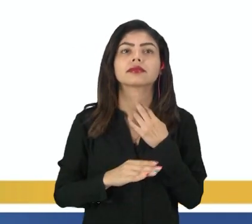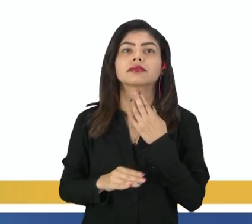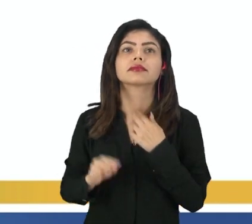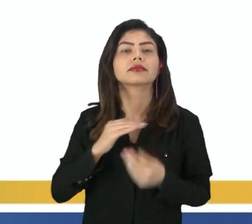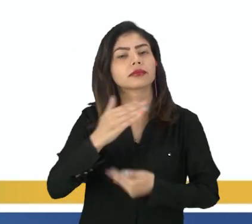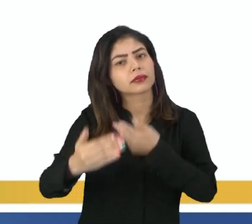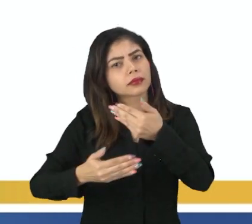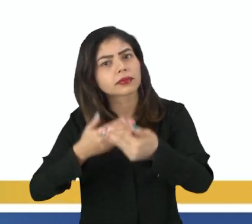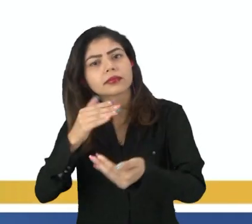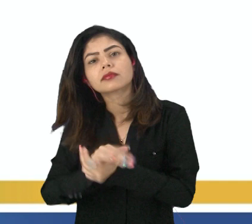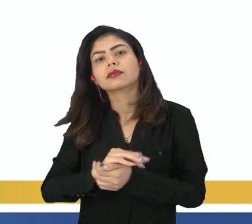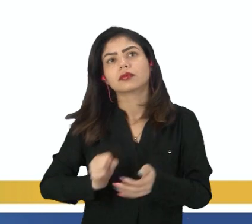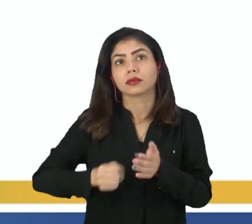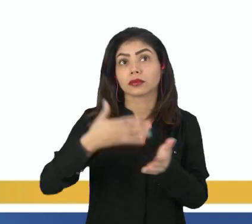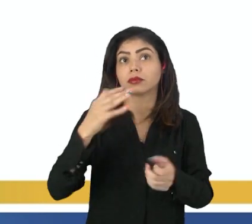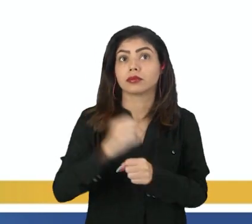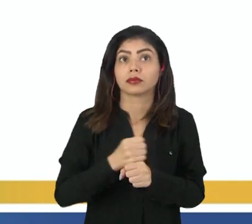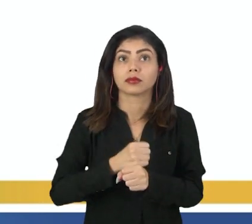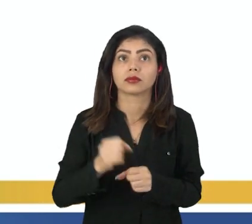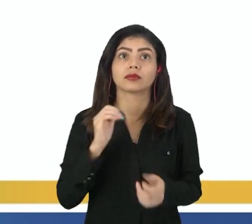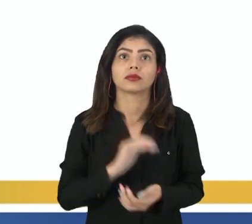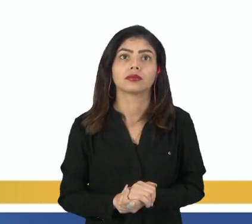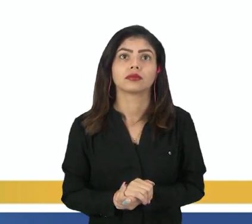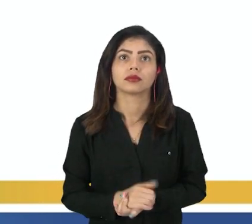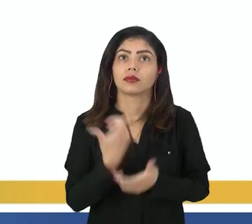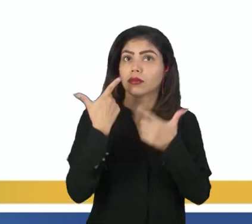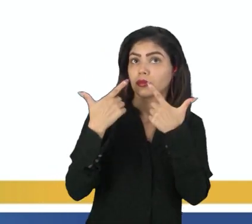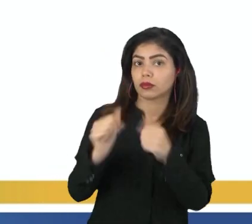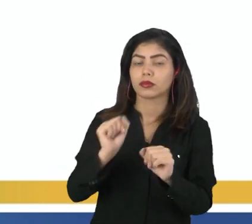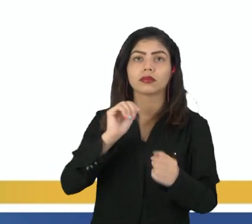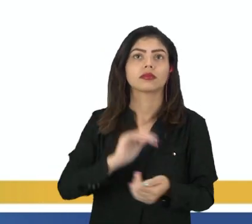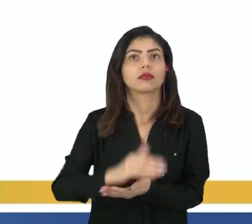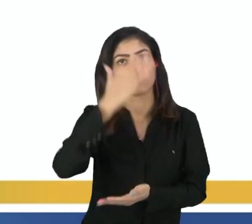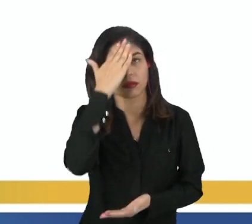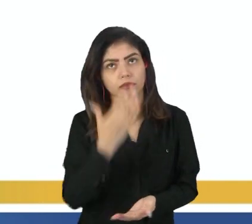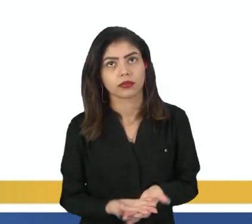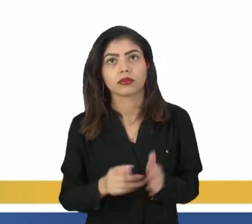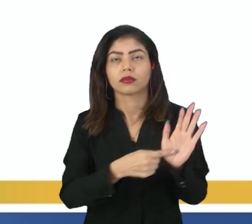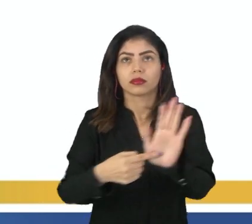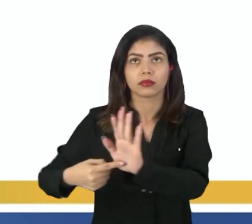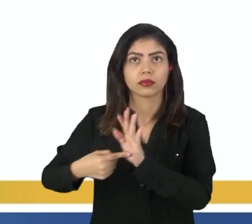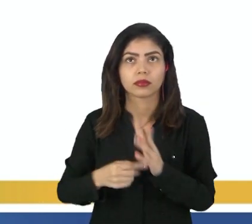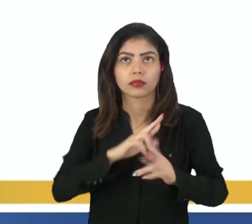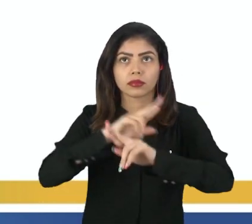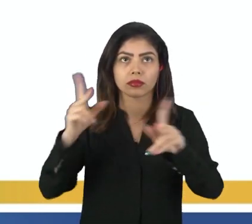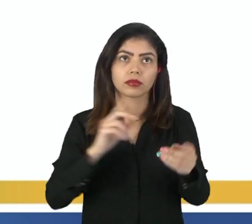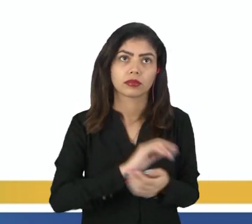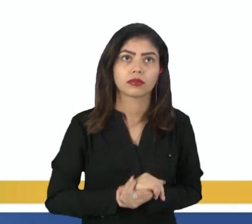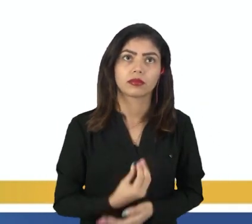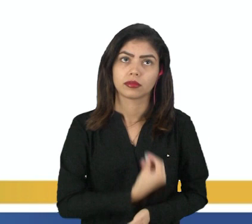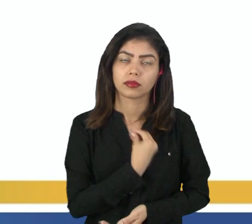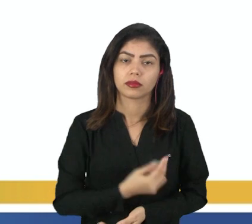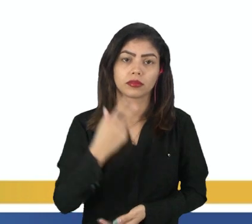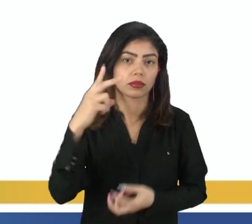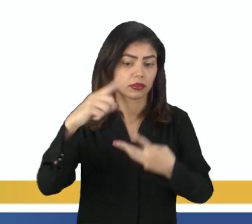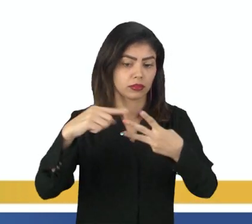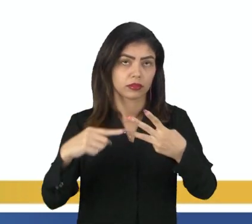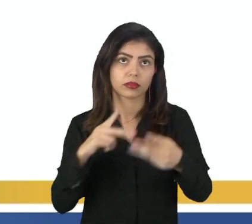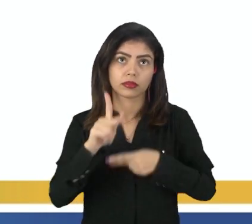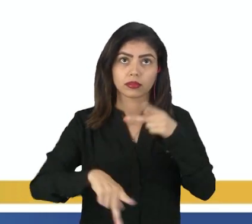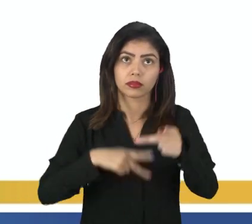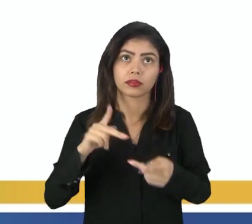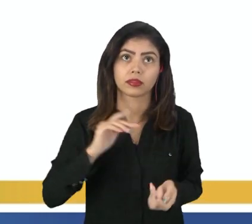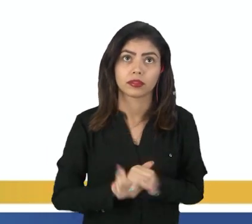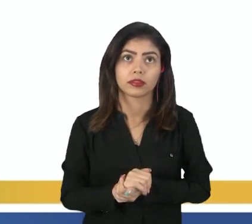brasileira. Durante vários anos, os costumes, as línguas, crenças e formas diferentes de viver desses